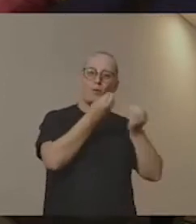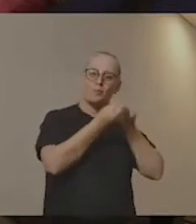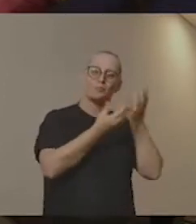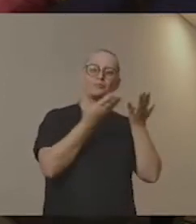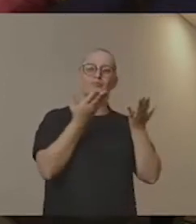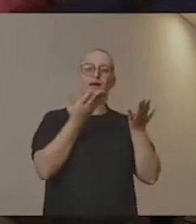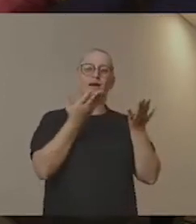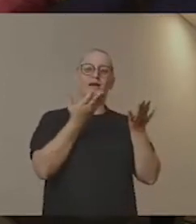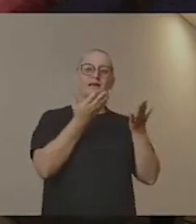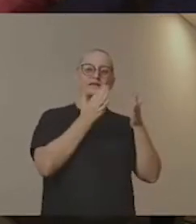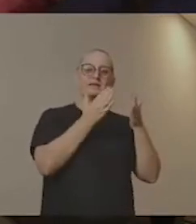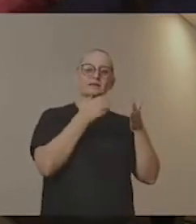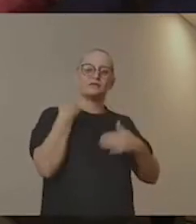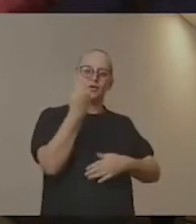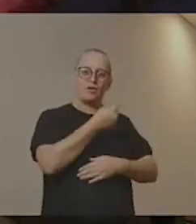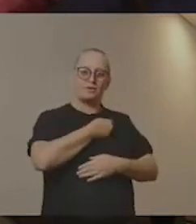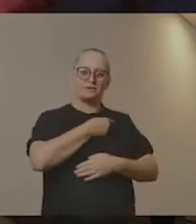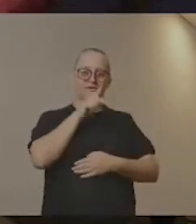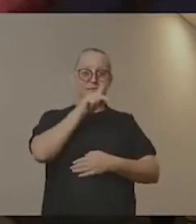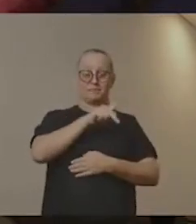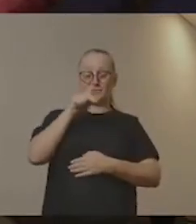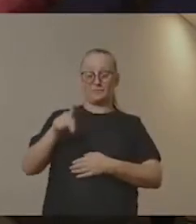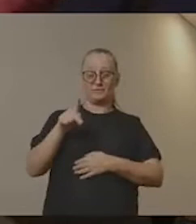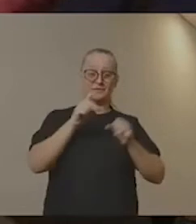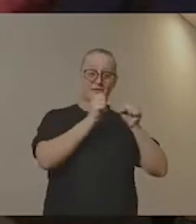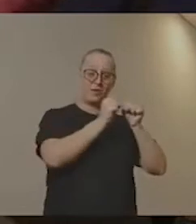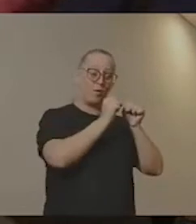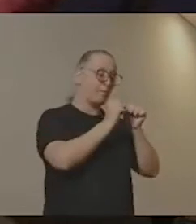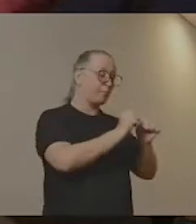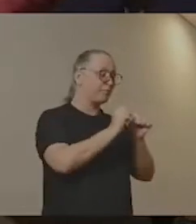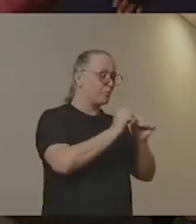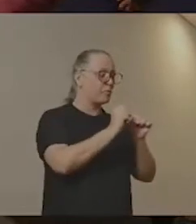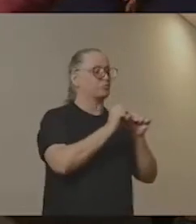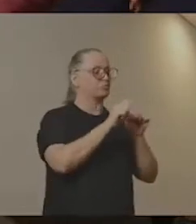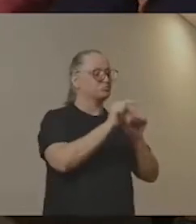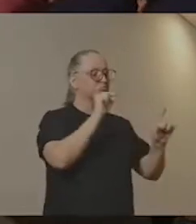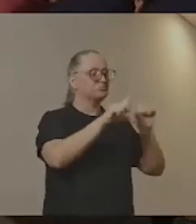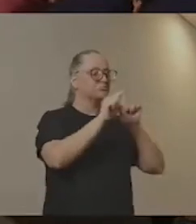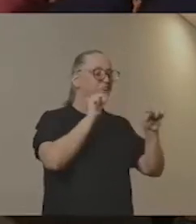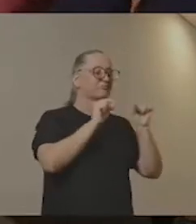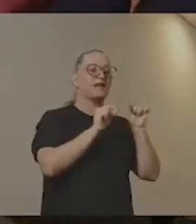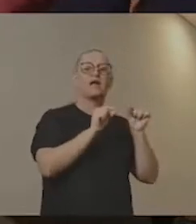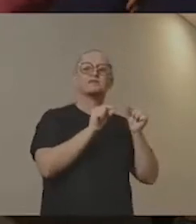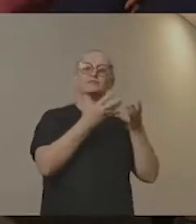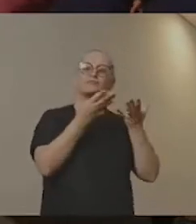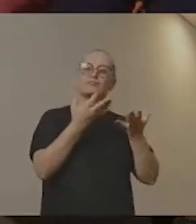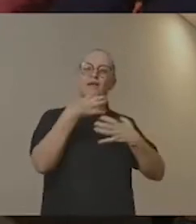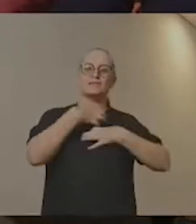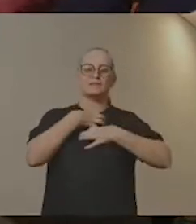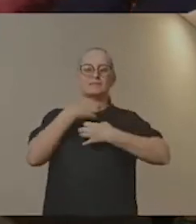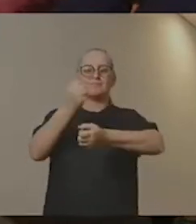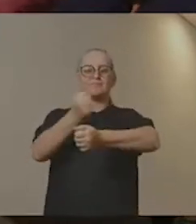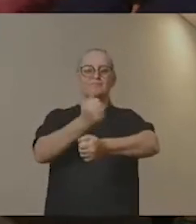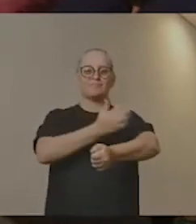professores, poderíamos abordar essa questão dos sentimentos, das emoções, que estão